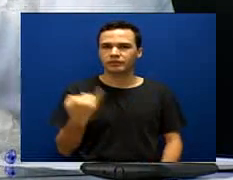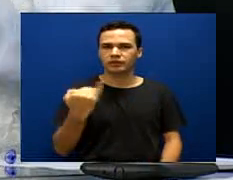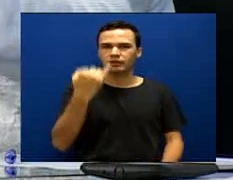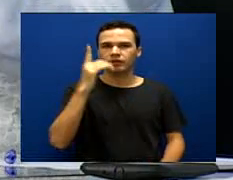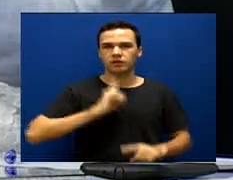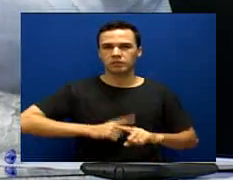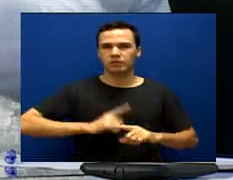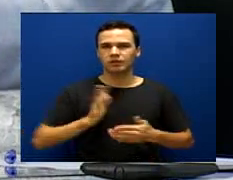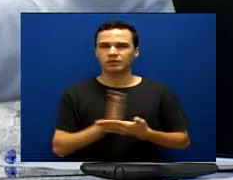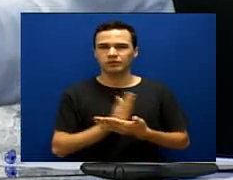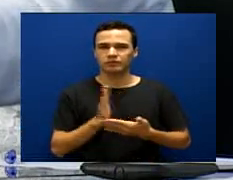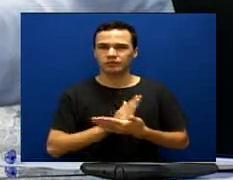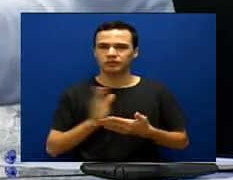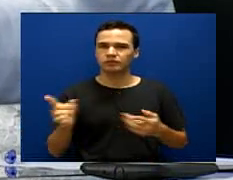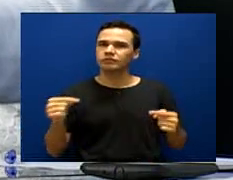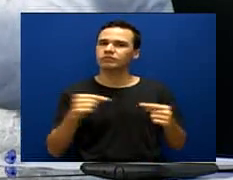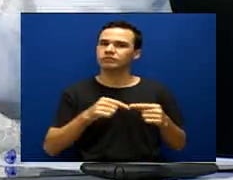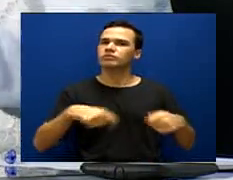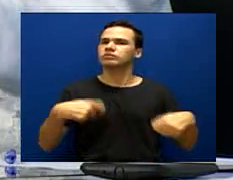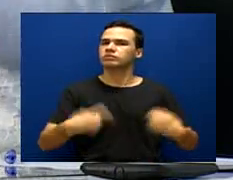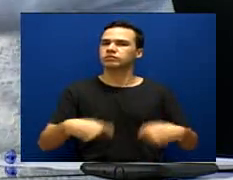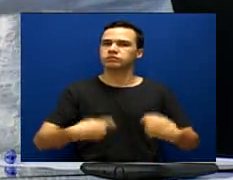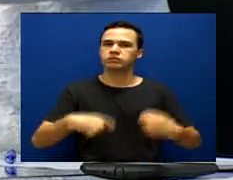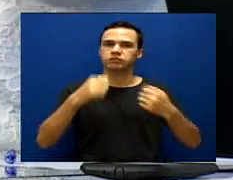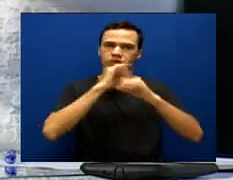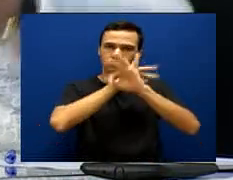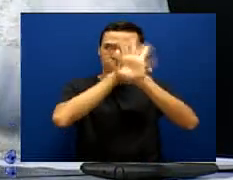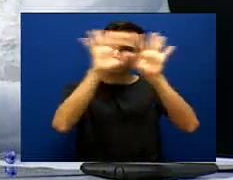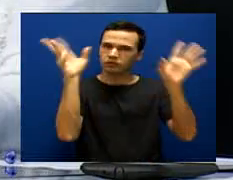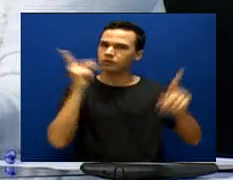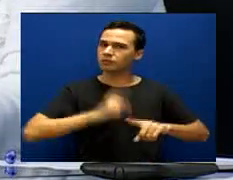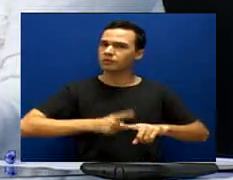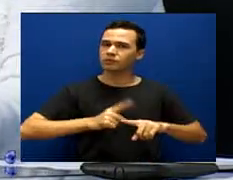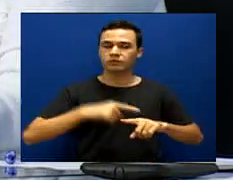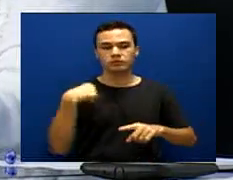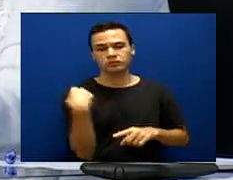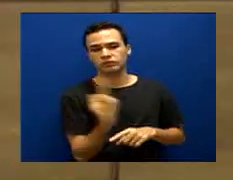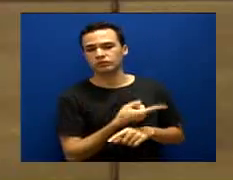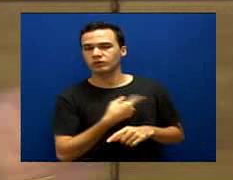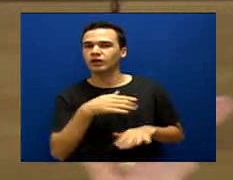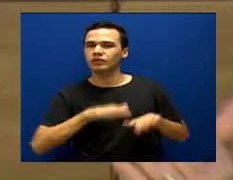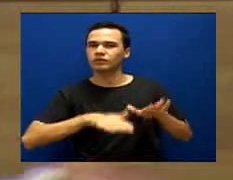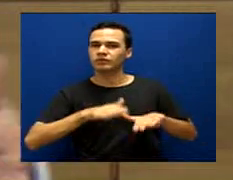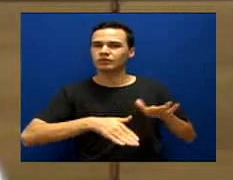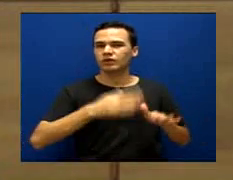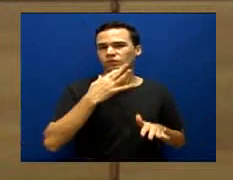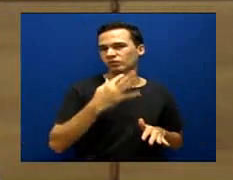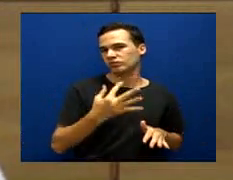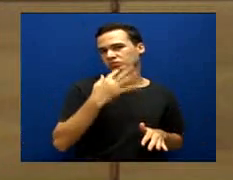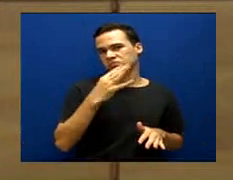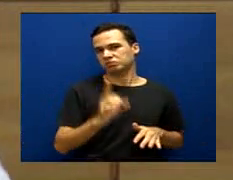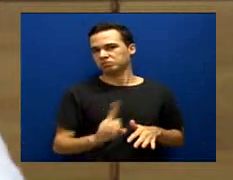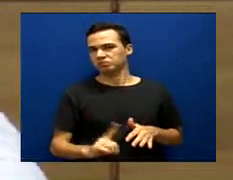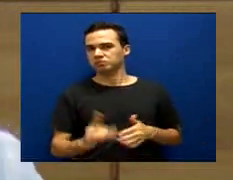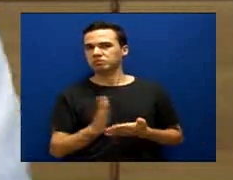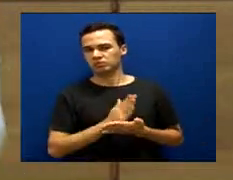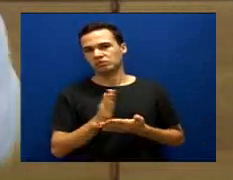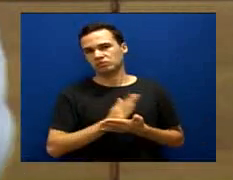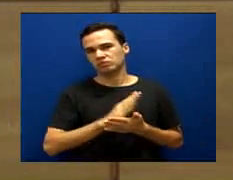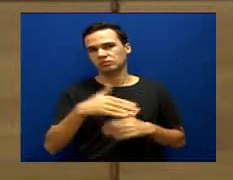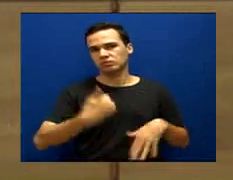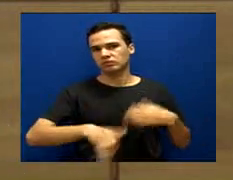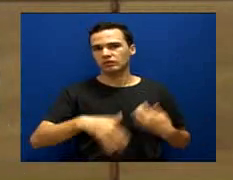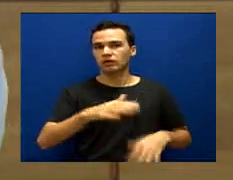porque algumas questões aqui têm que ficar muito claras, porque não é entre nós aqui que muitas vezes conhecemos ou desconhecemos determinados detalhes,